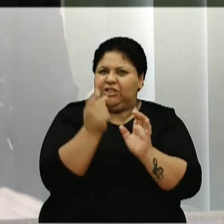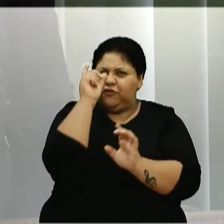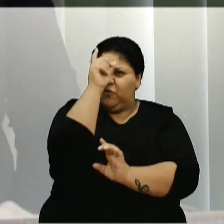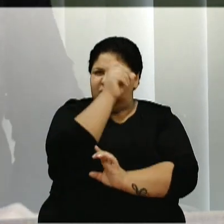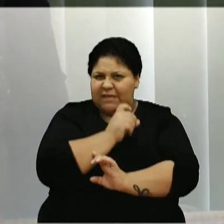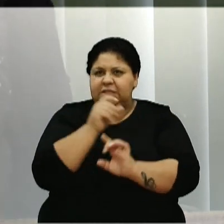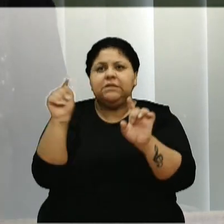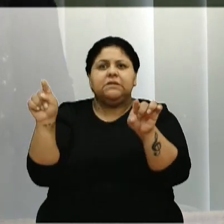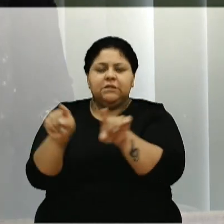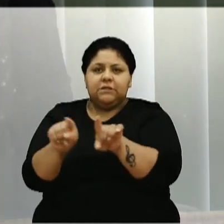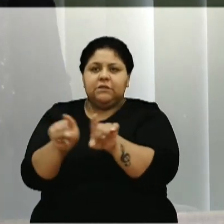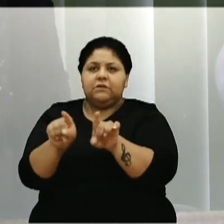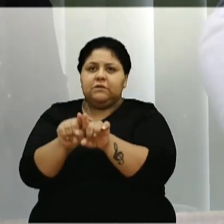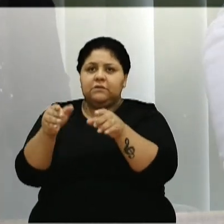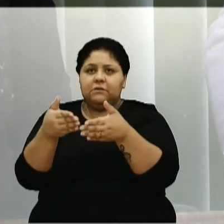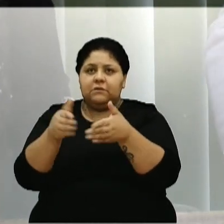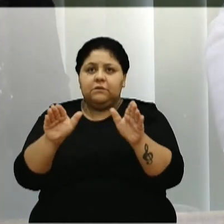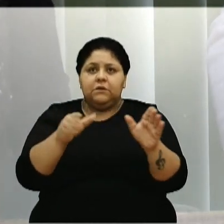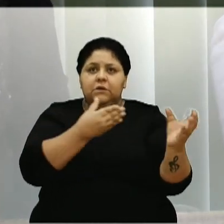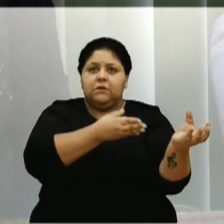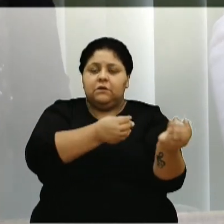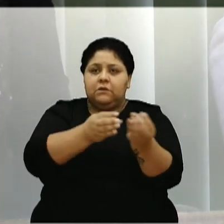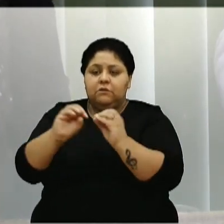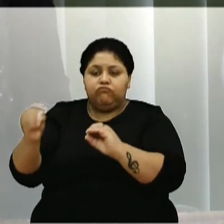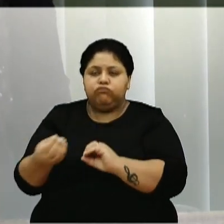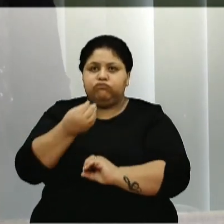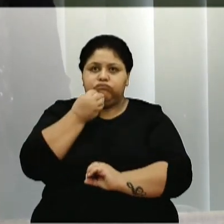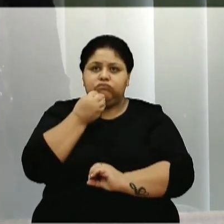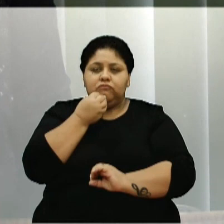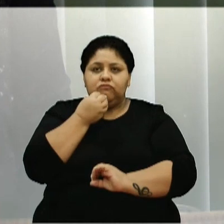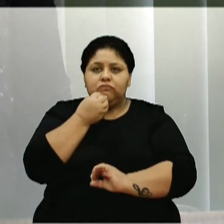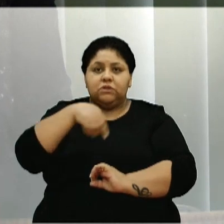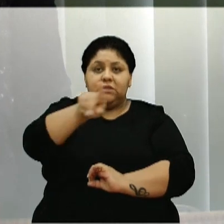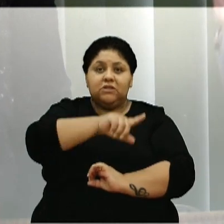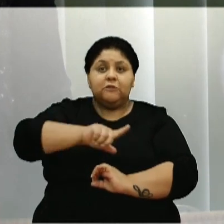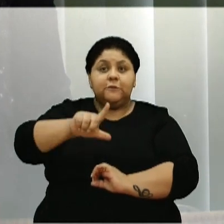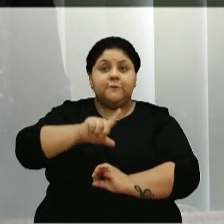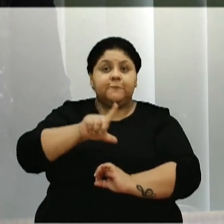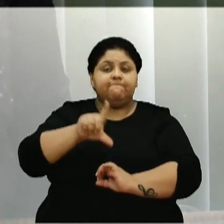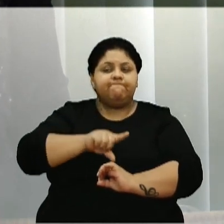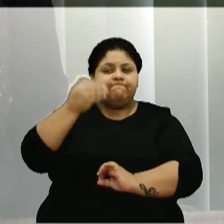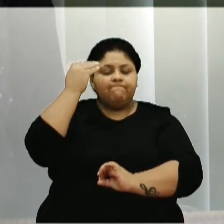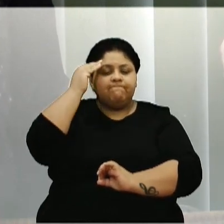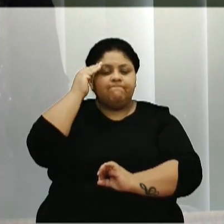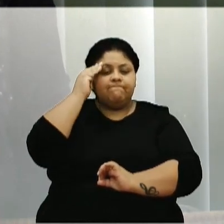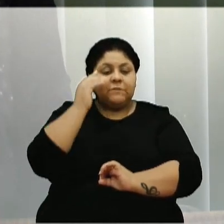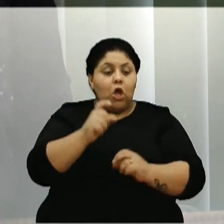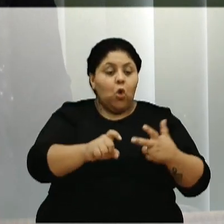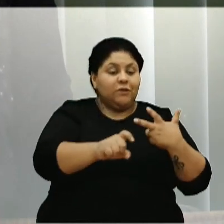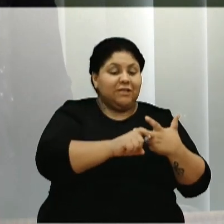dificuldade, também vão se abrir inúmeras oportunidades. E aí que nós temos que ter grandeza, poder legislativo,